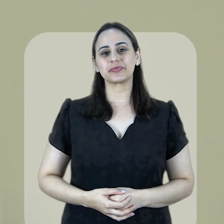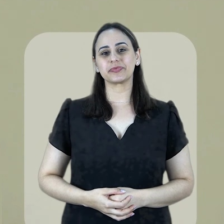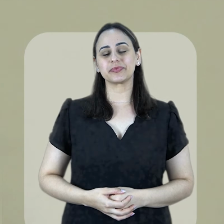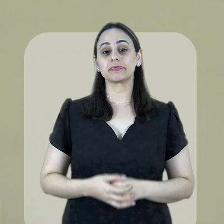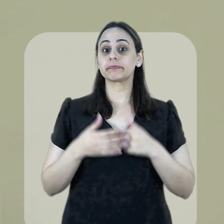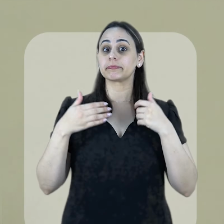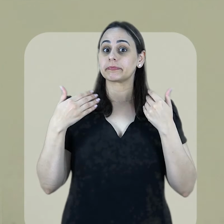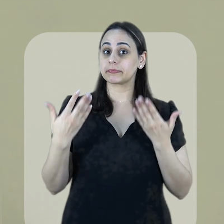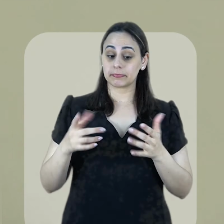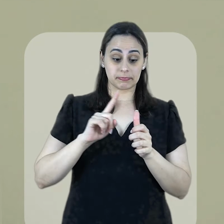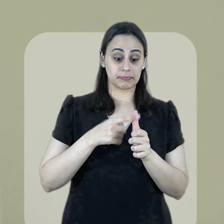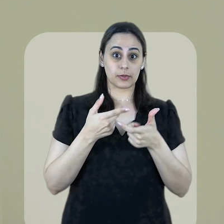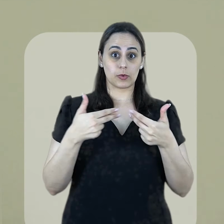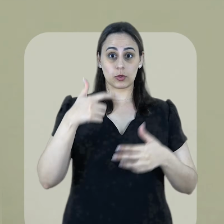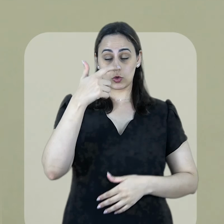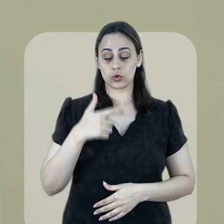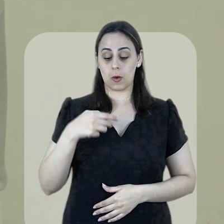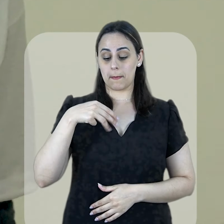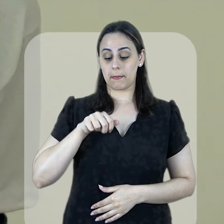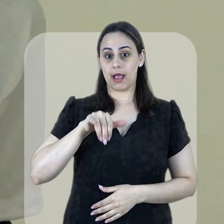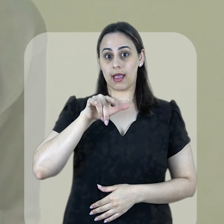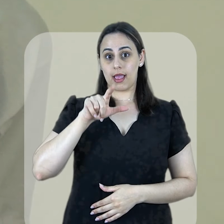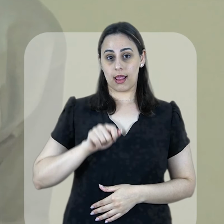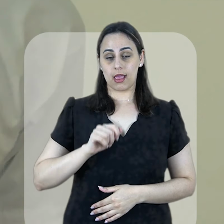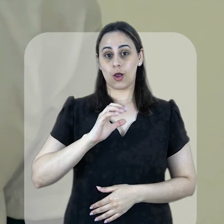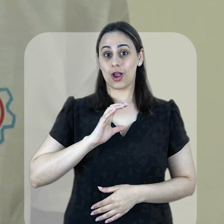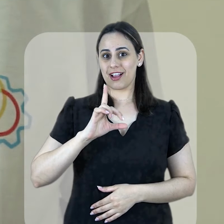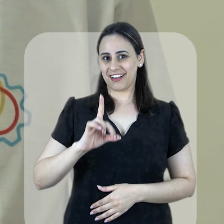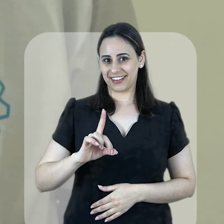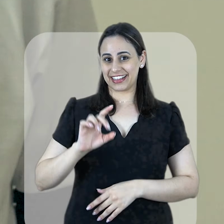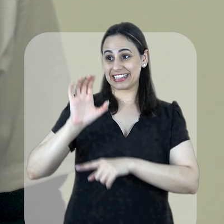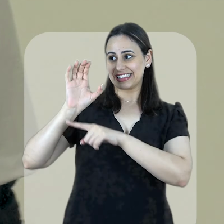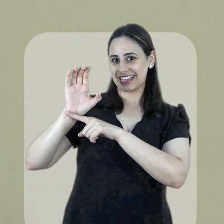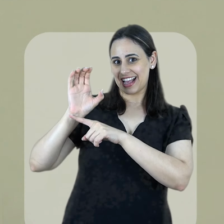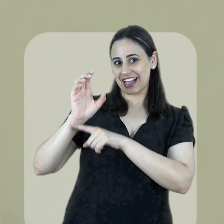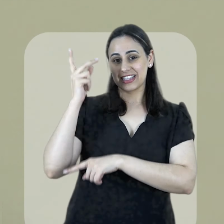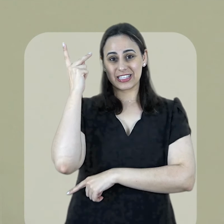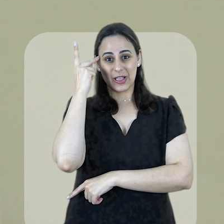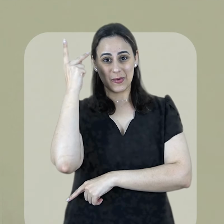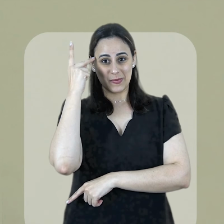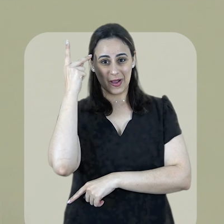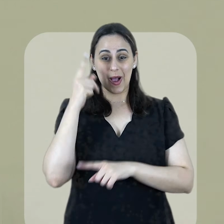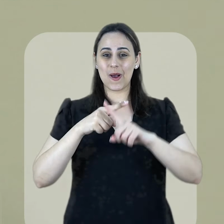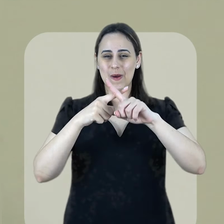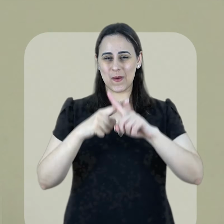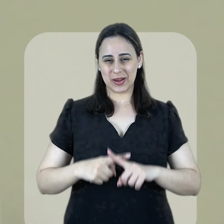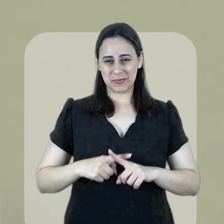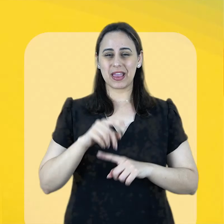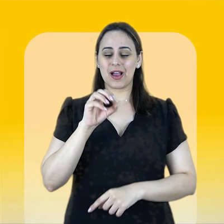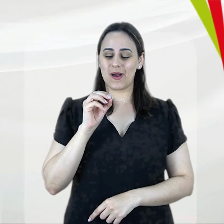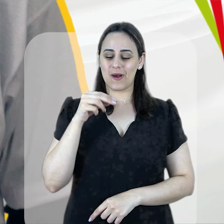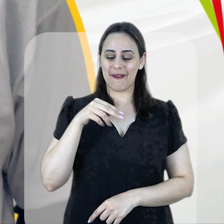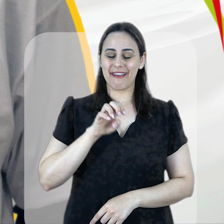Então, primeiramente, eu sou a Mayla, sou coordenadora do Estado de São Paulo da Olimpíada Nacional de Eficiência Energética, a